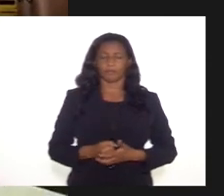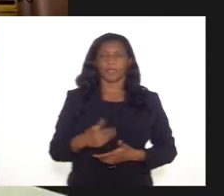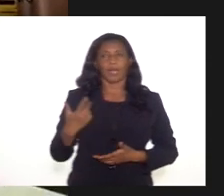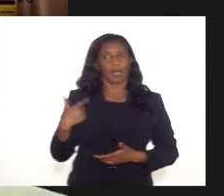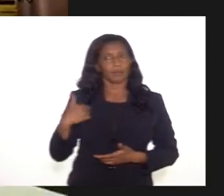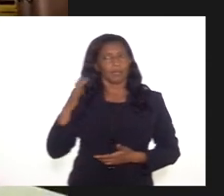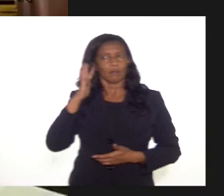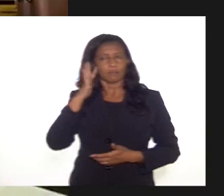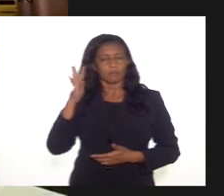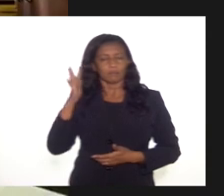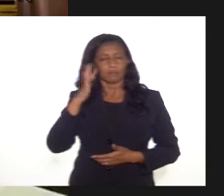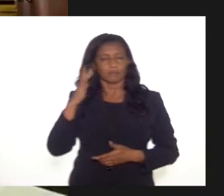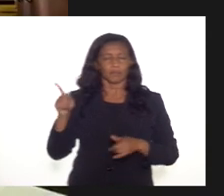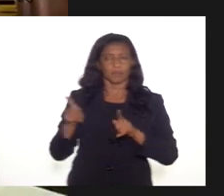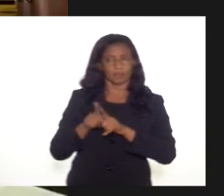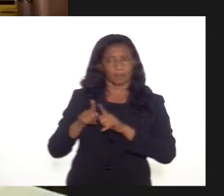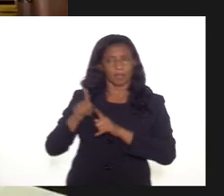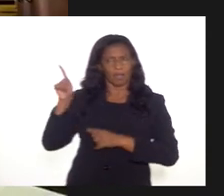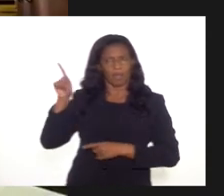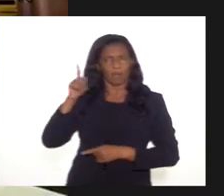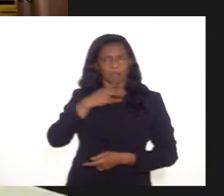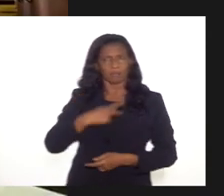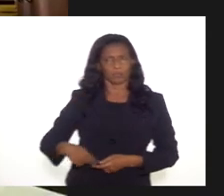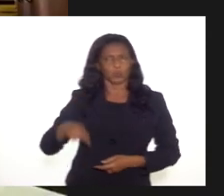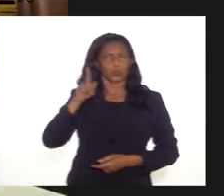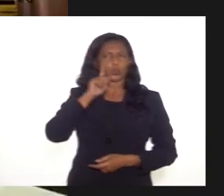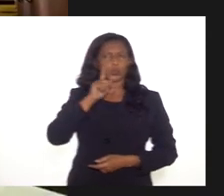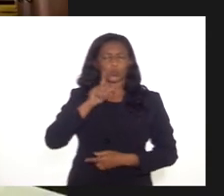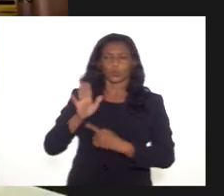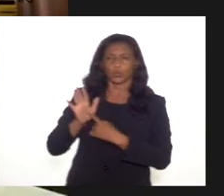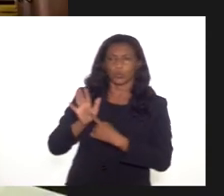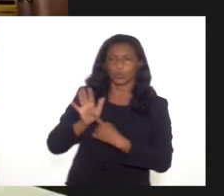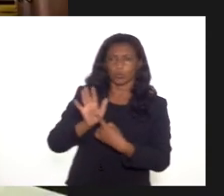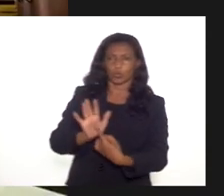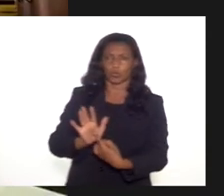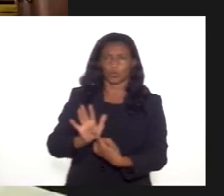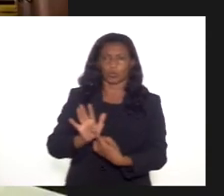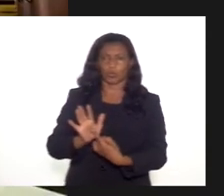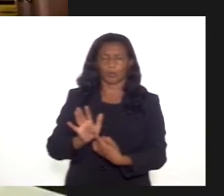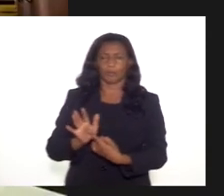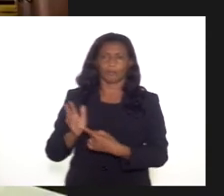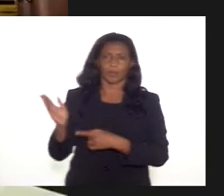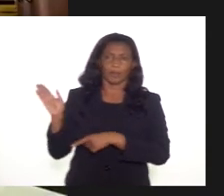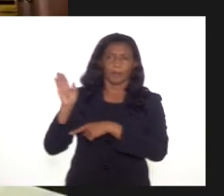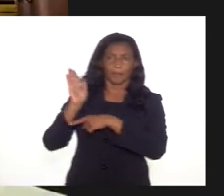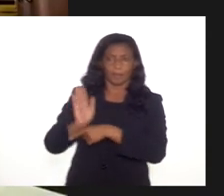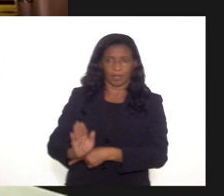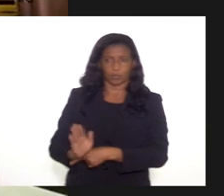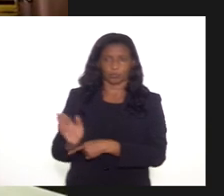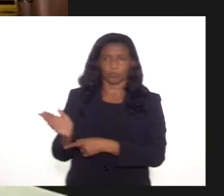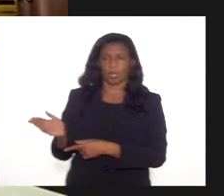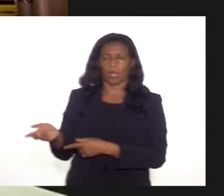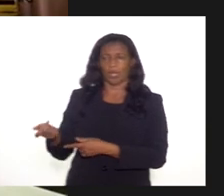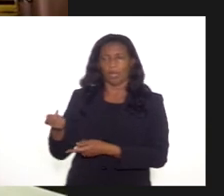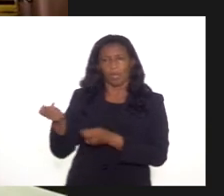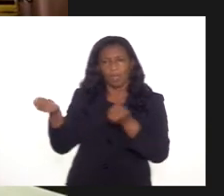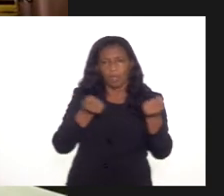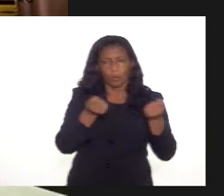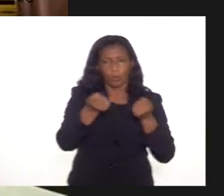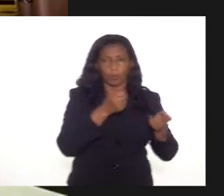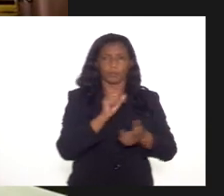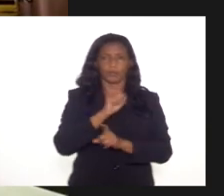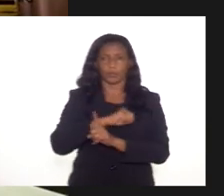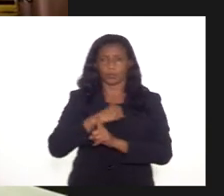inspirando ali no que Joe Biden apresentou para a possibilidade de recuperação econômica,